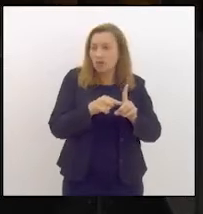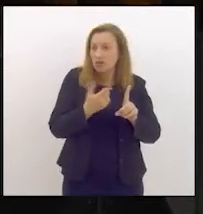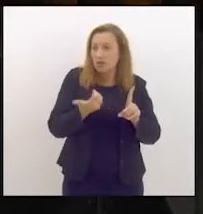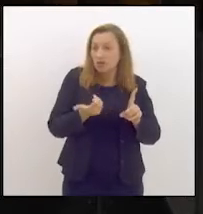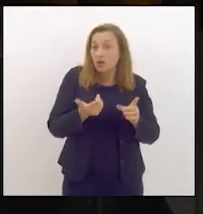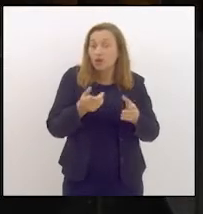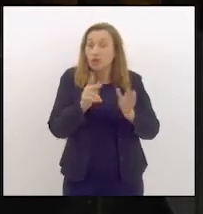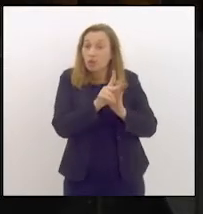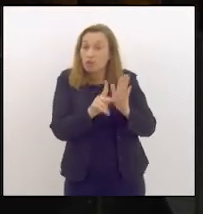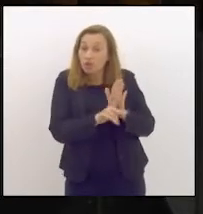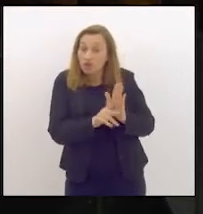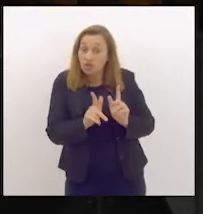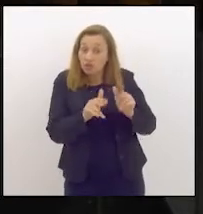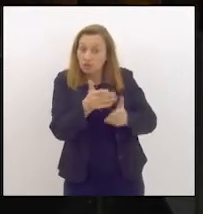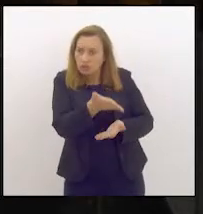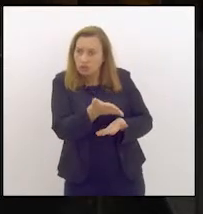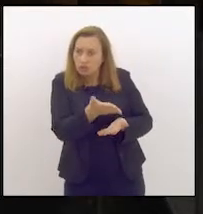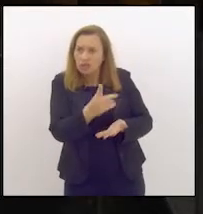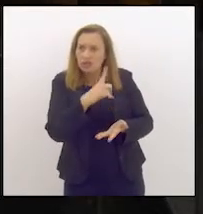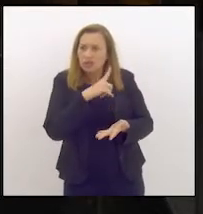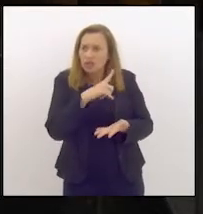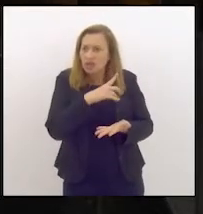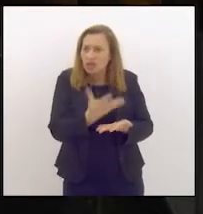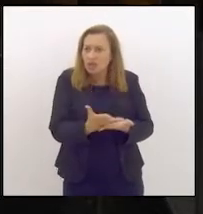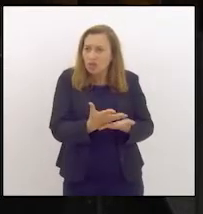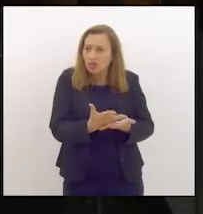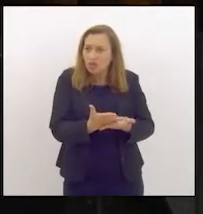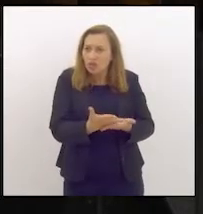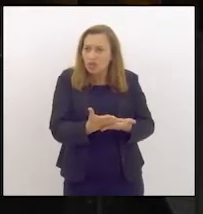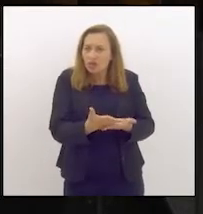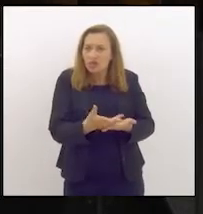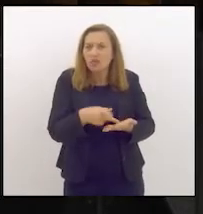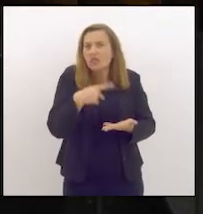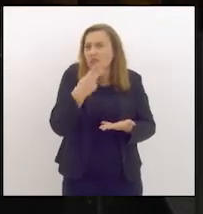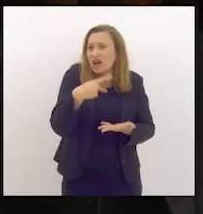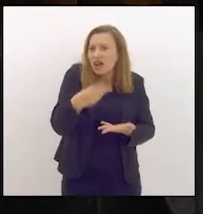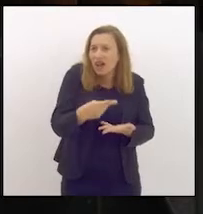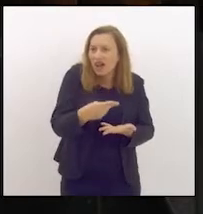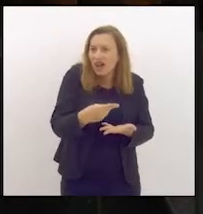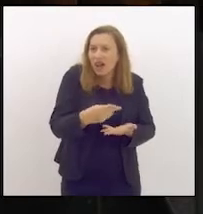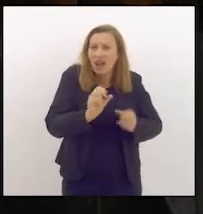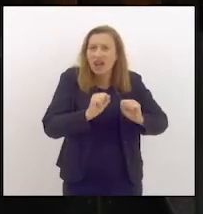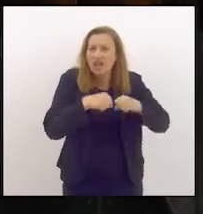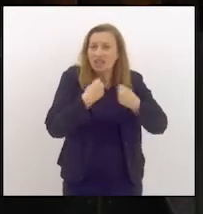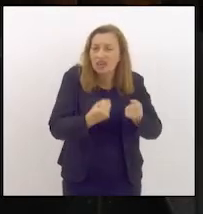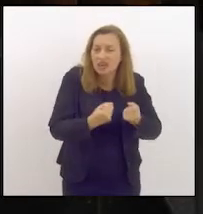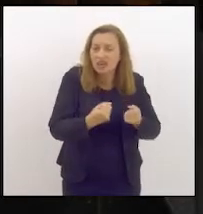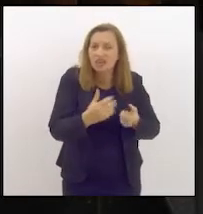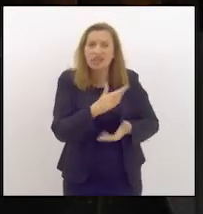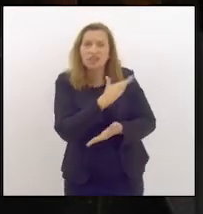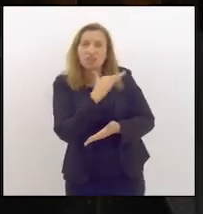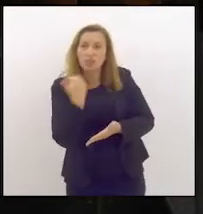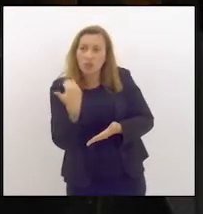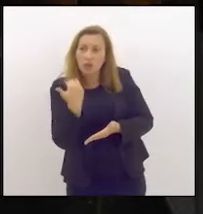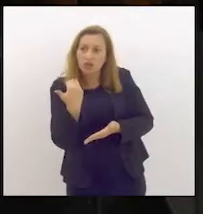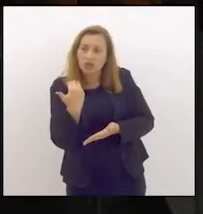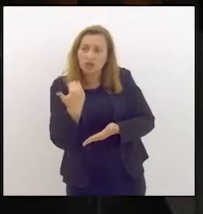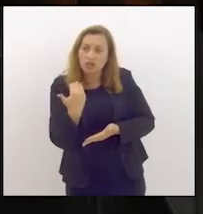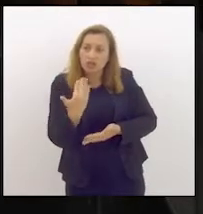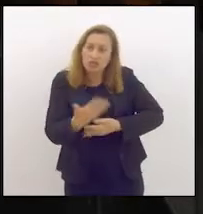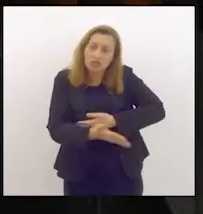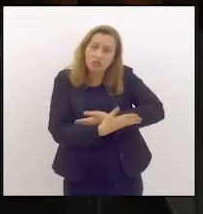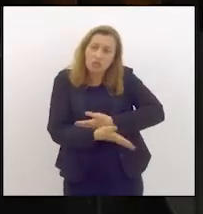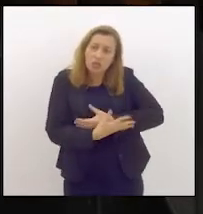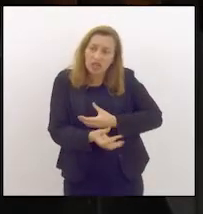tem o condão simplesmente de trazer à baila a defesa do assassinato de bebês